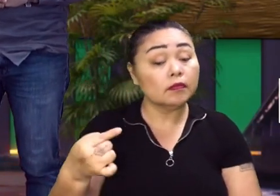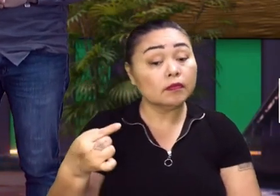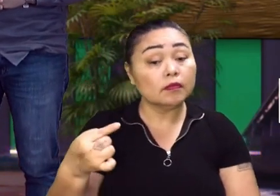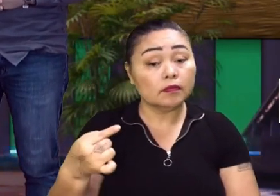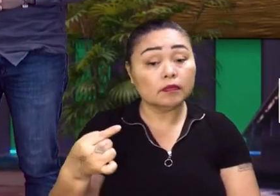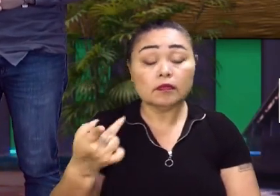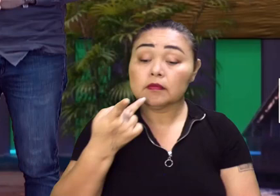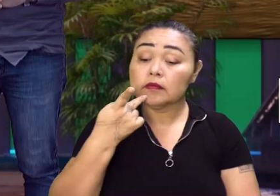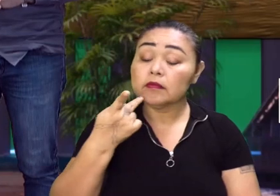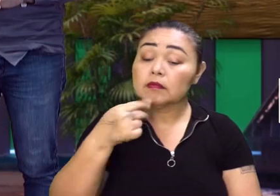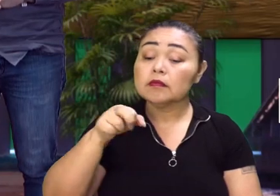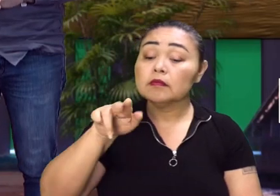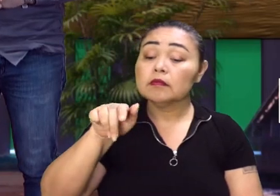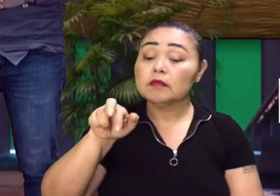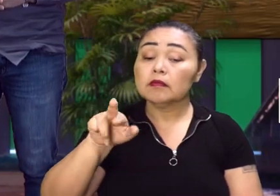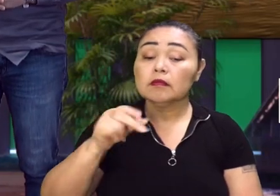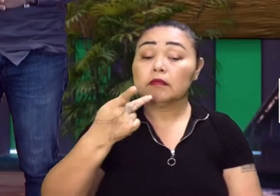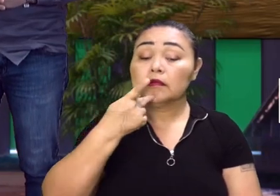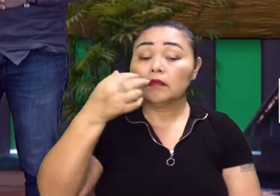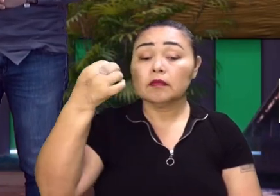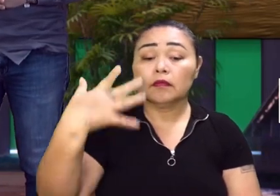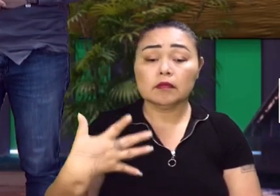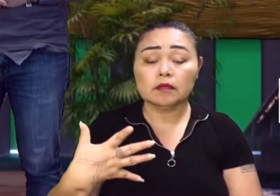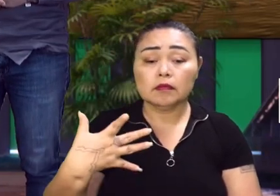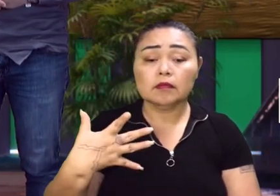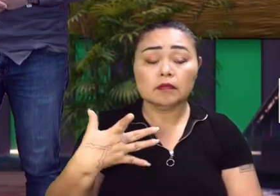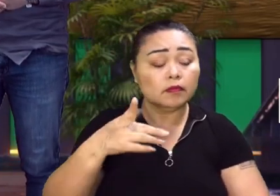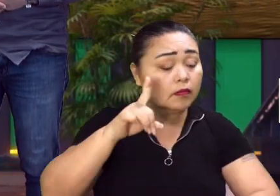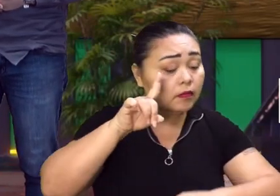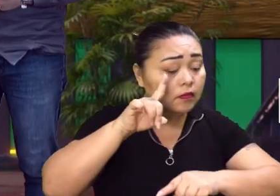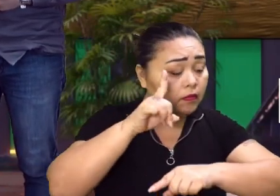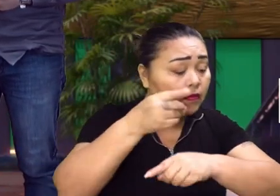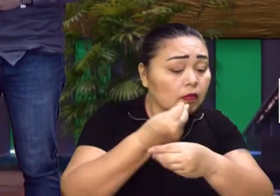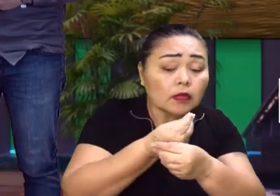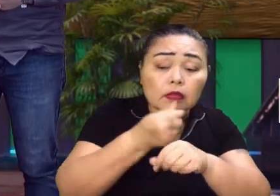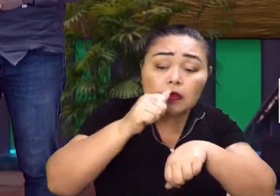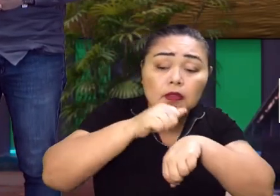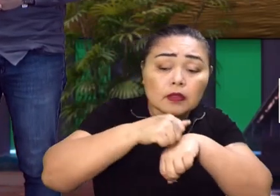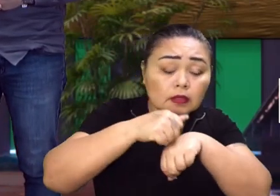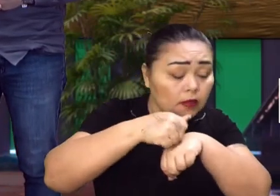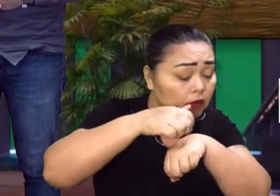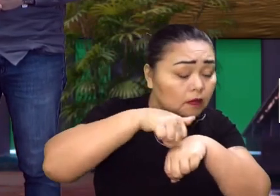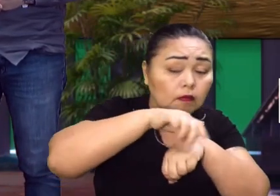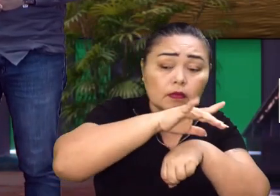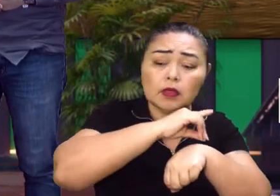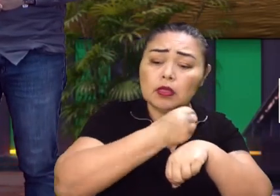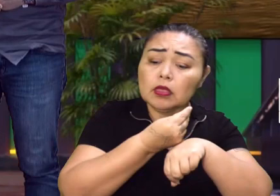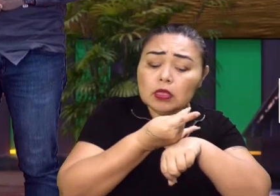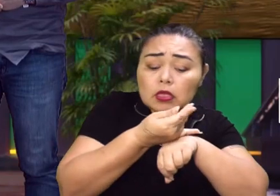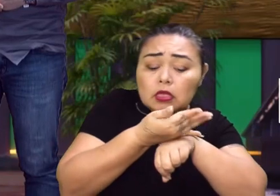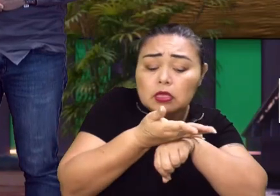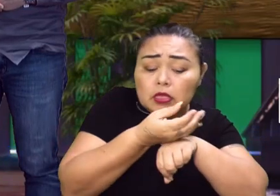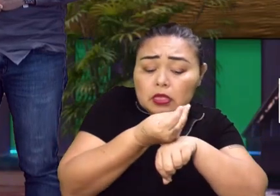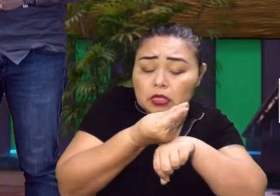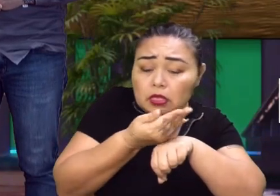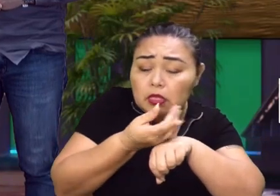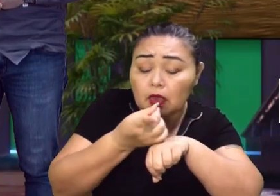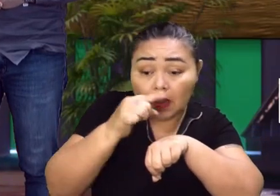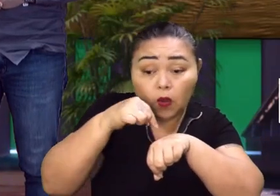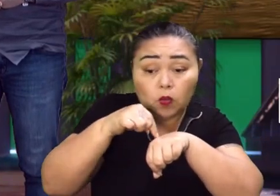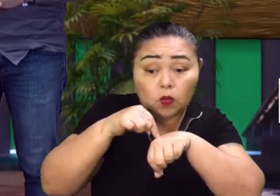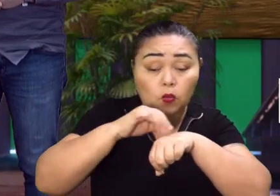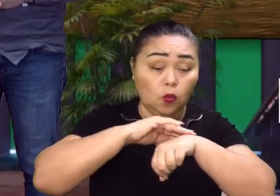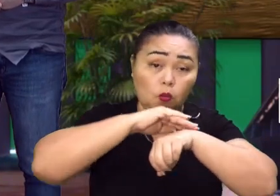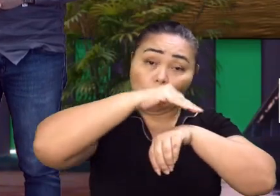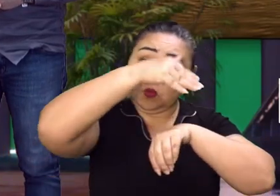como o professor Rogério falou essa matéria ela como já houve muito desgaste naquilo que um dia